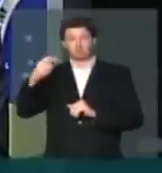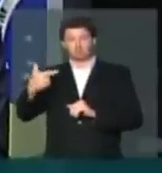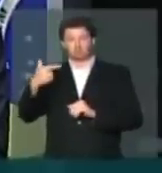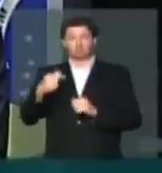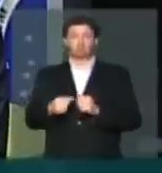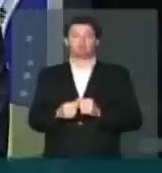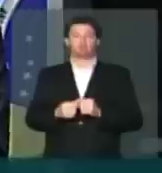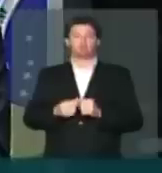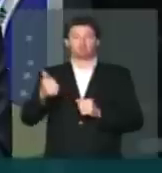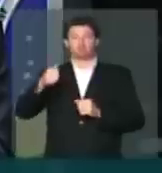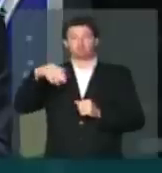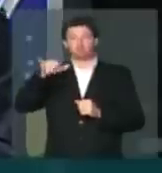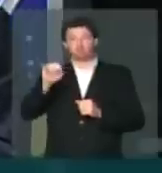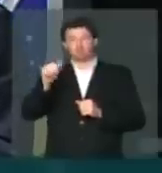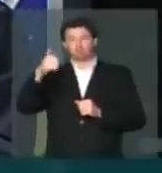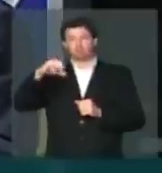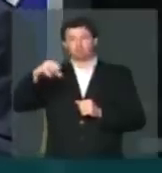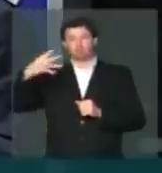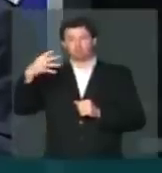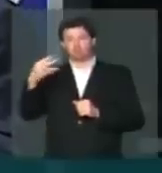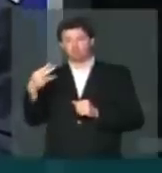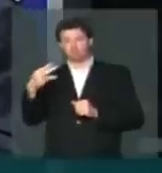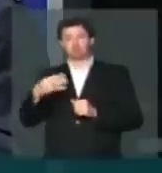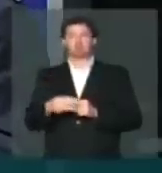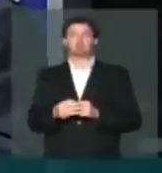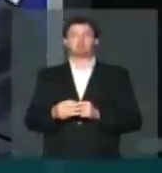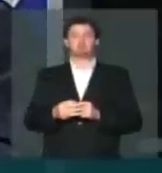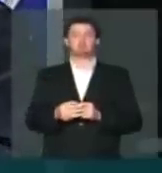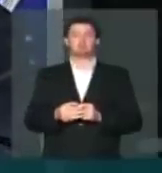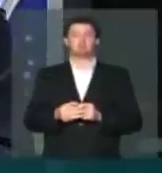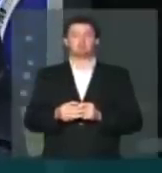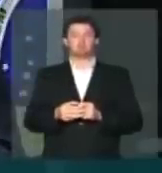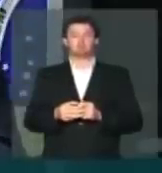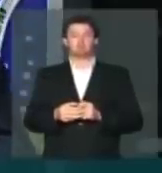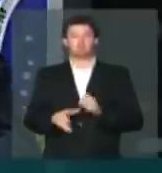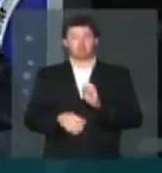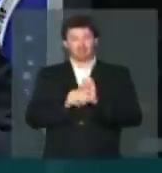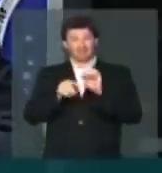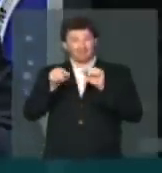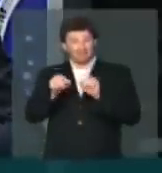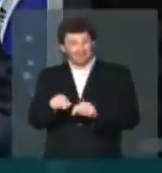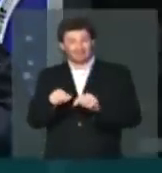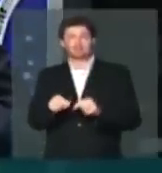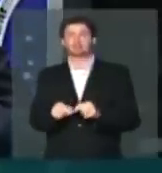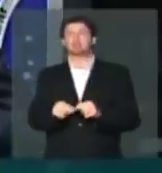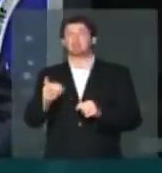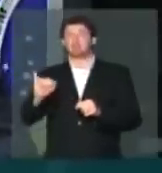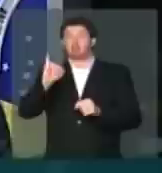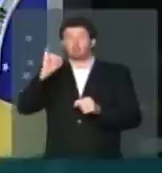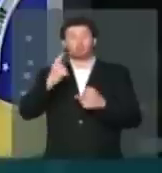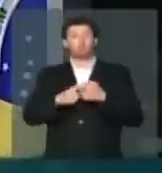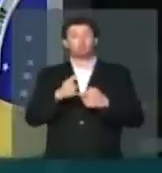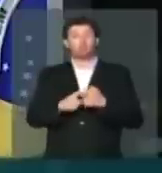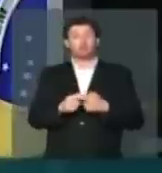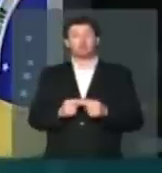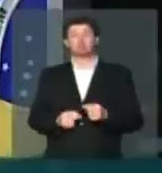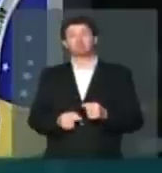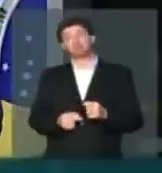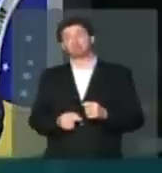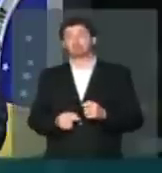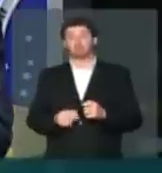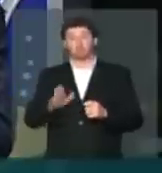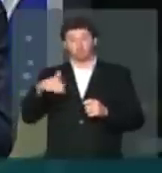5.452, de 1º de maio de 1943. Esta emenda, ela é importante porque,